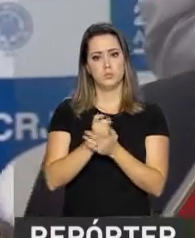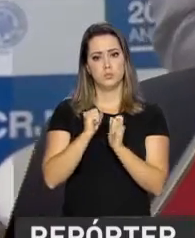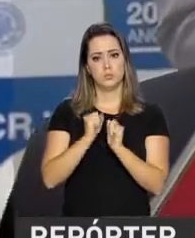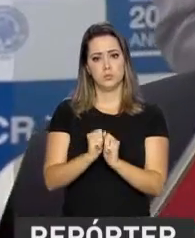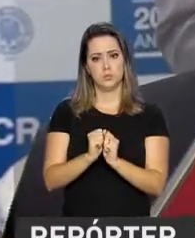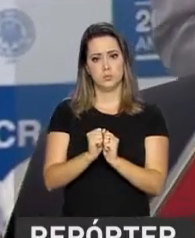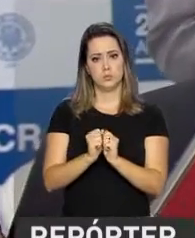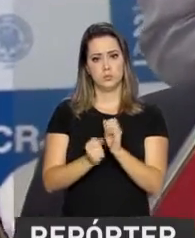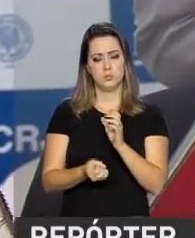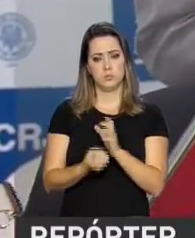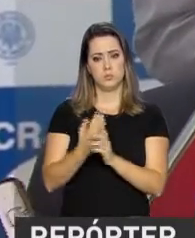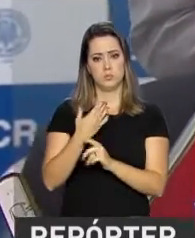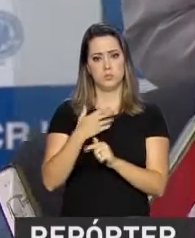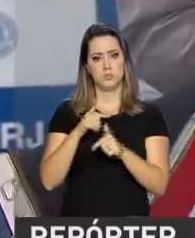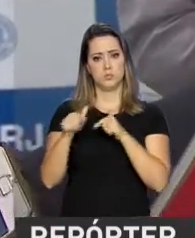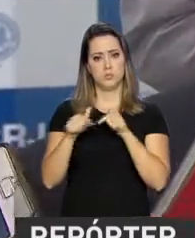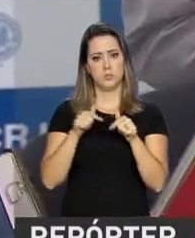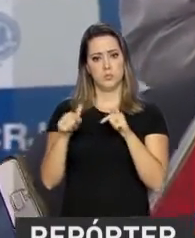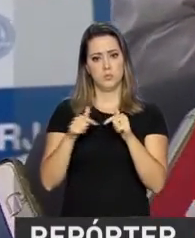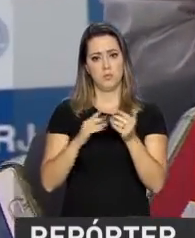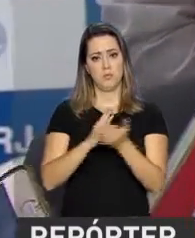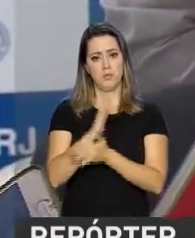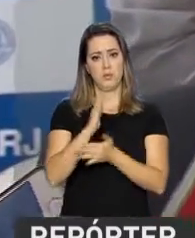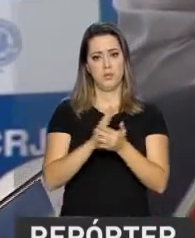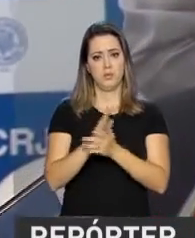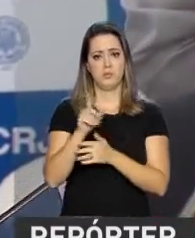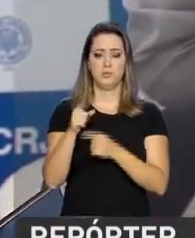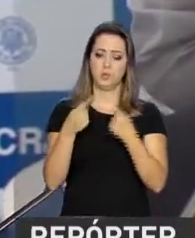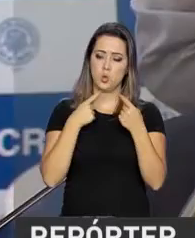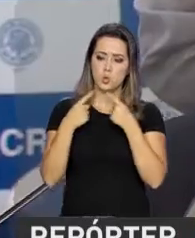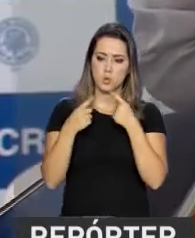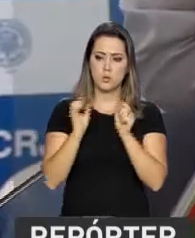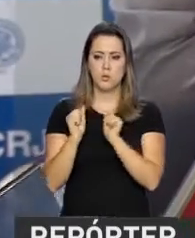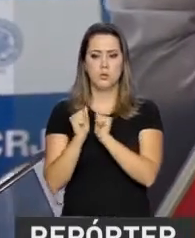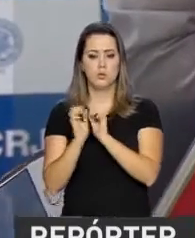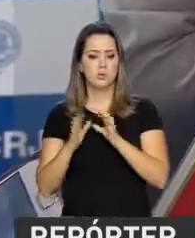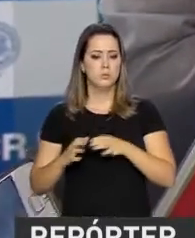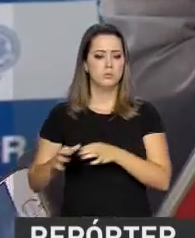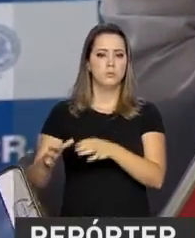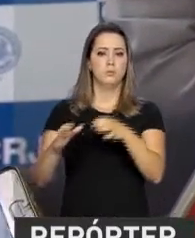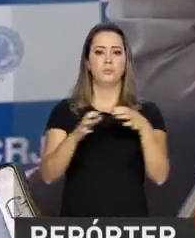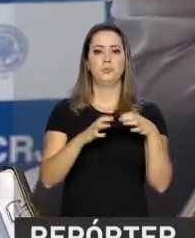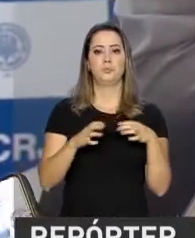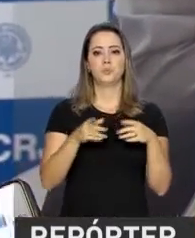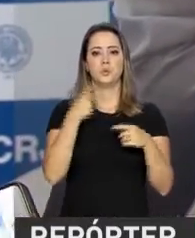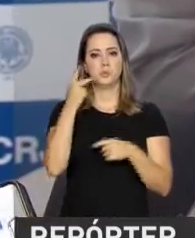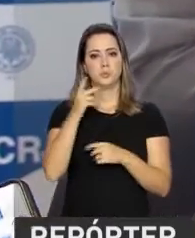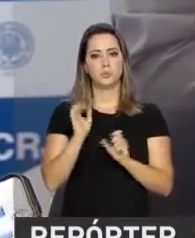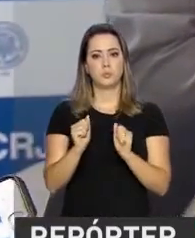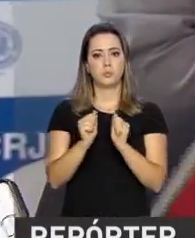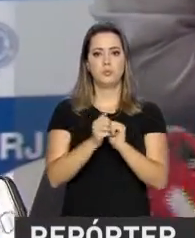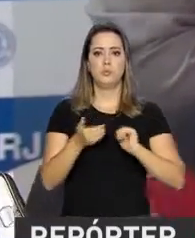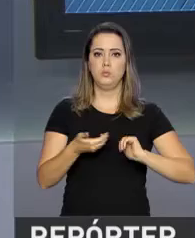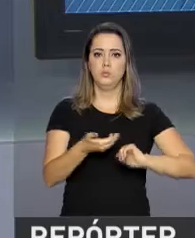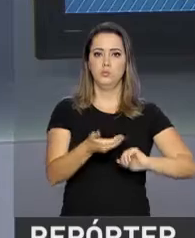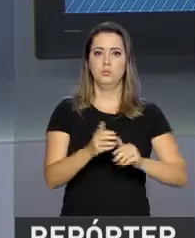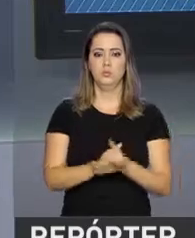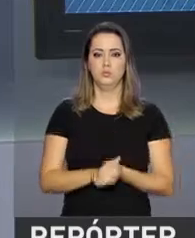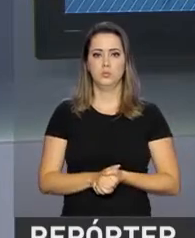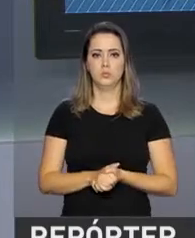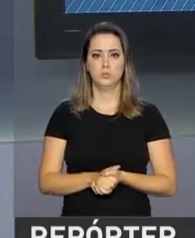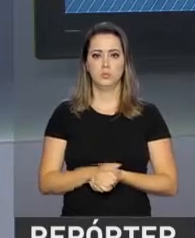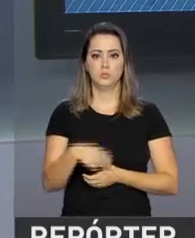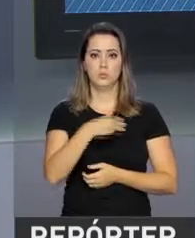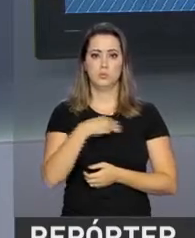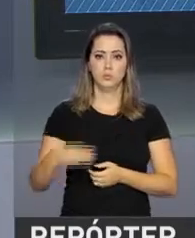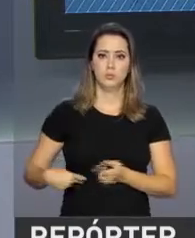possam gerar uma possibilidade maior da aprovação, é uma questão de discussão aí entre a área política e a base parlamentar. O